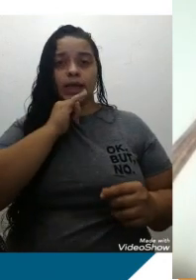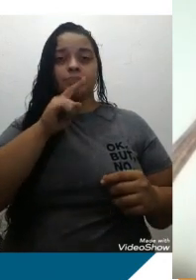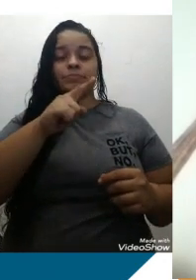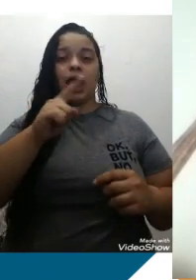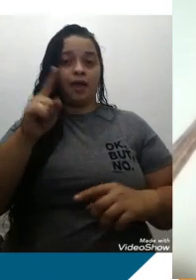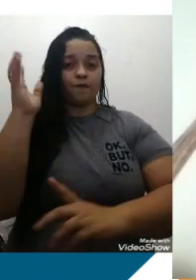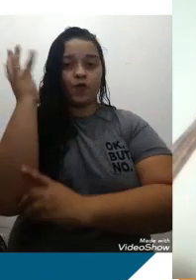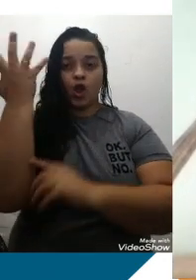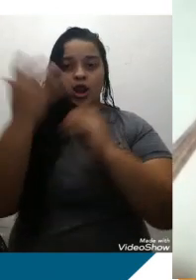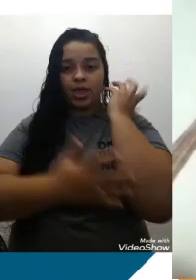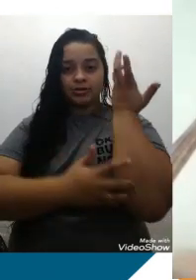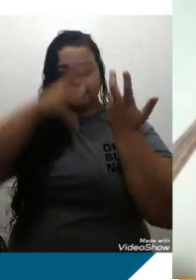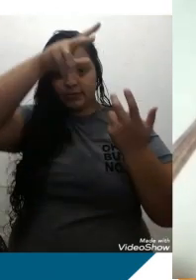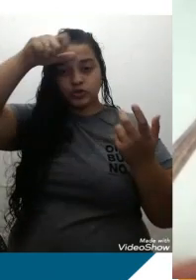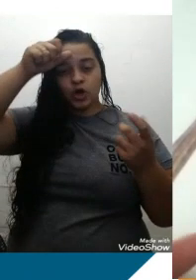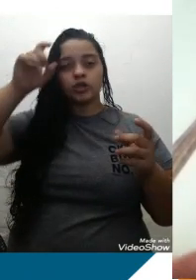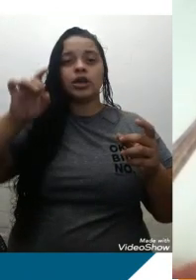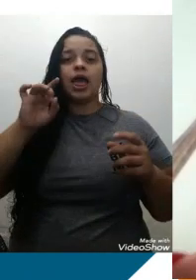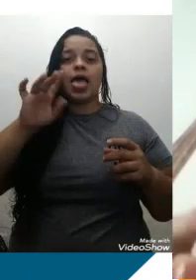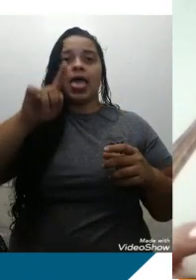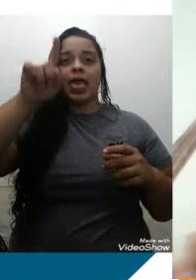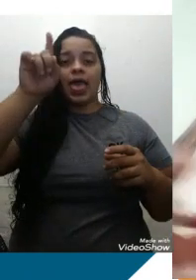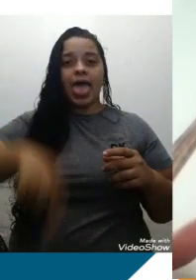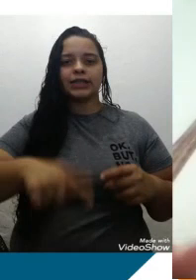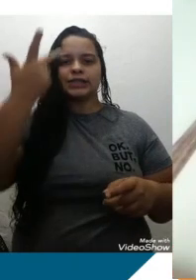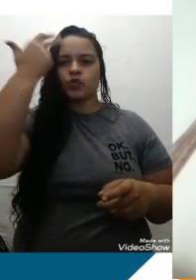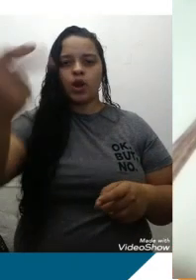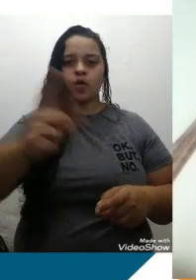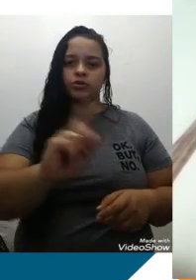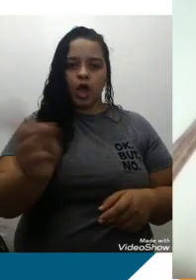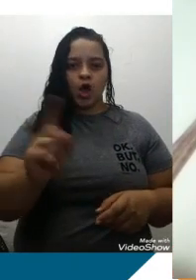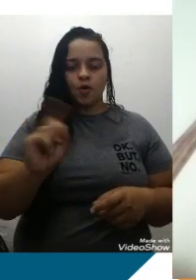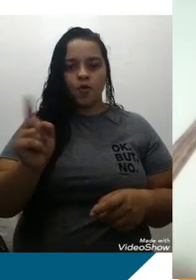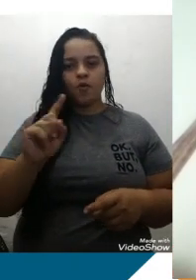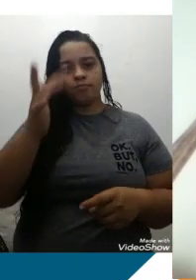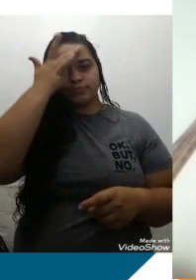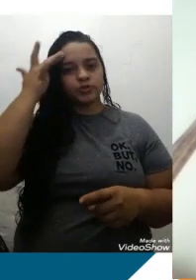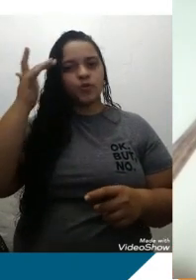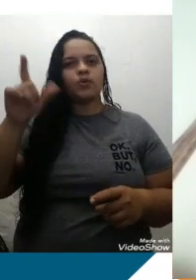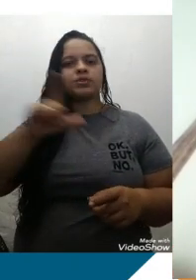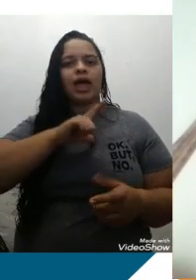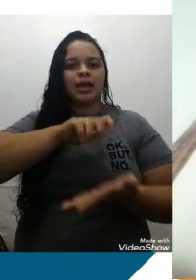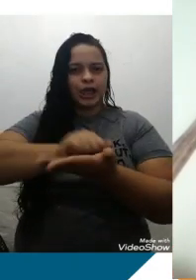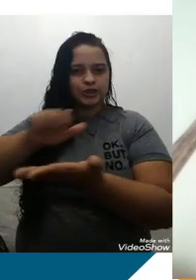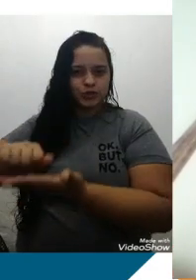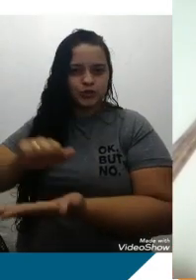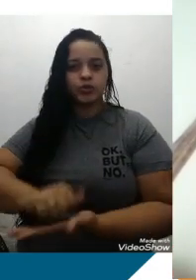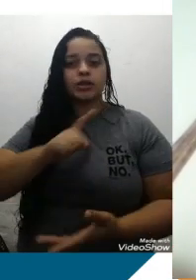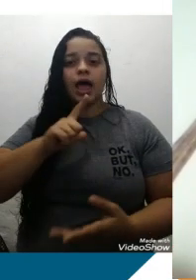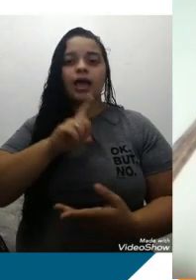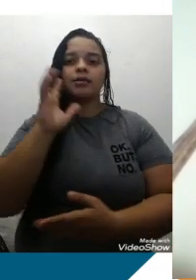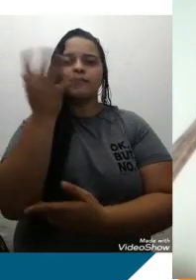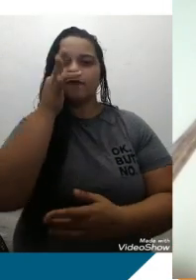a floresta amazônica não fosse exatamente um espaço completamente natural, né? Por exemplo, há registro de várias